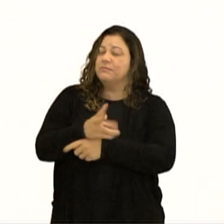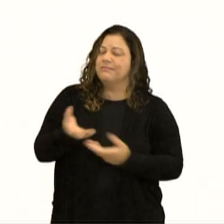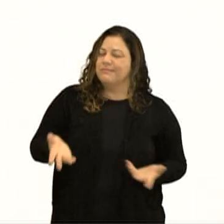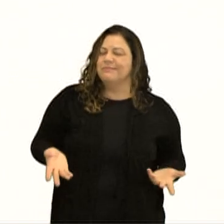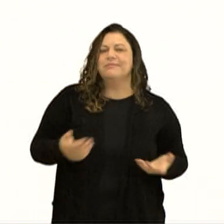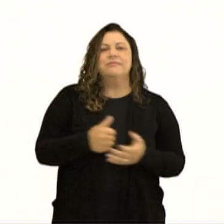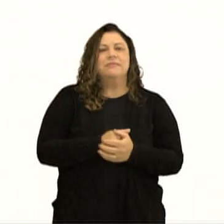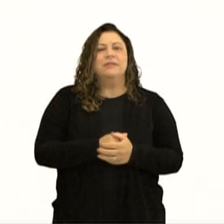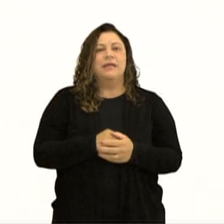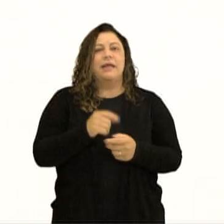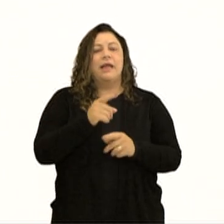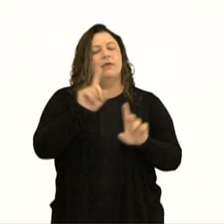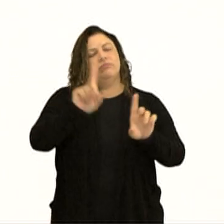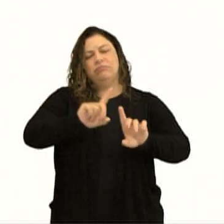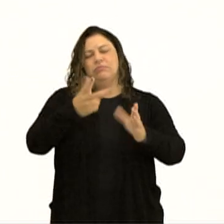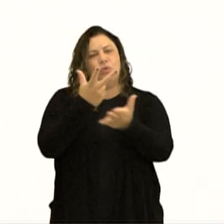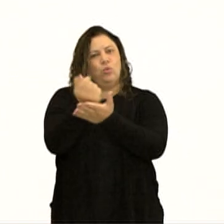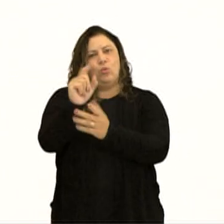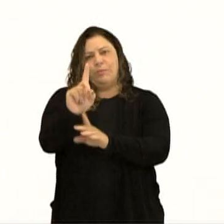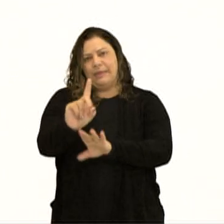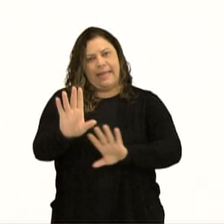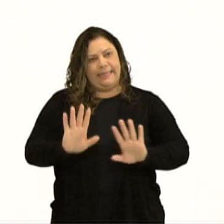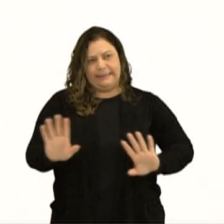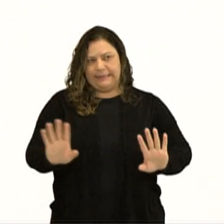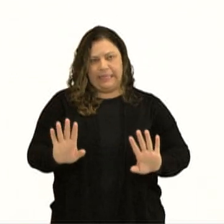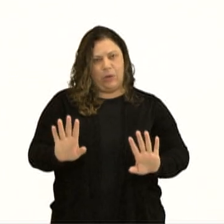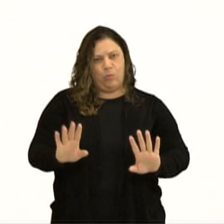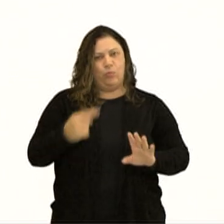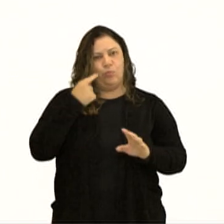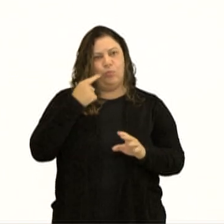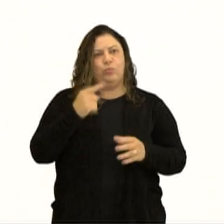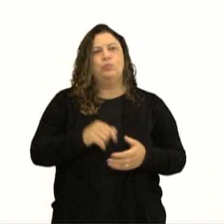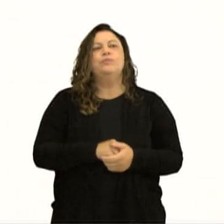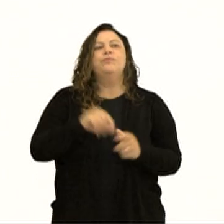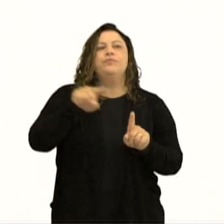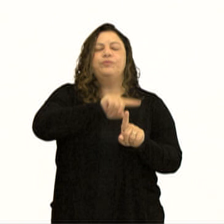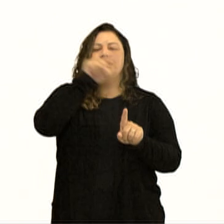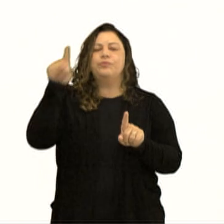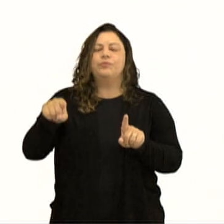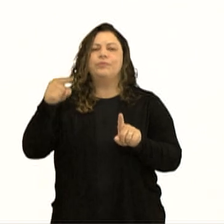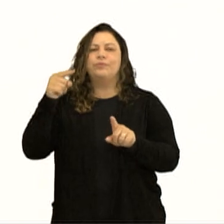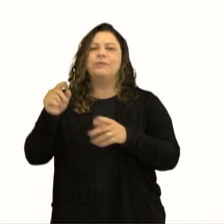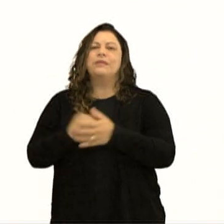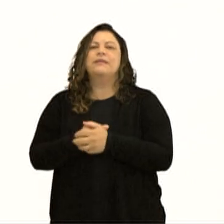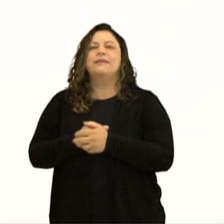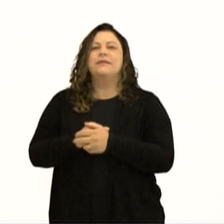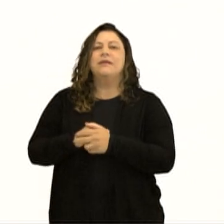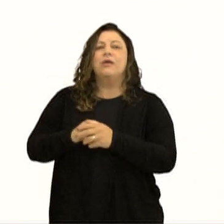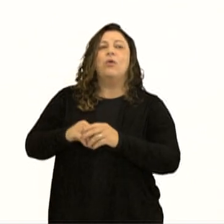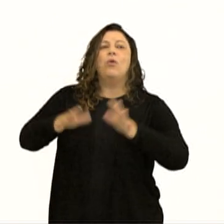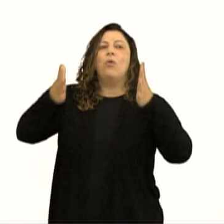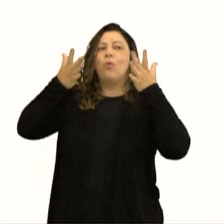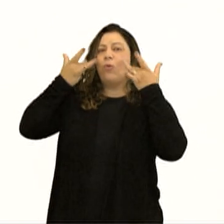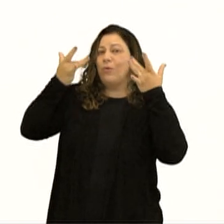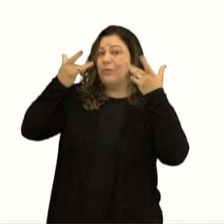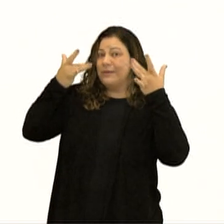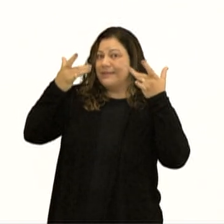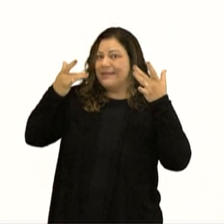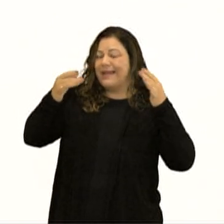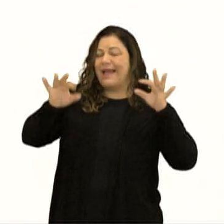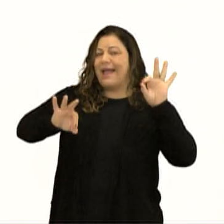para comprar, daí é uma bookstore, cuidado. O theater, o nosso teatro, olha que